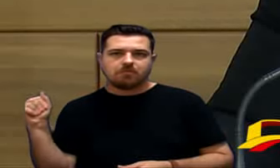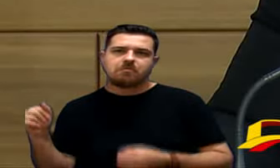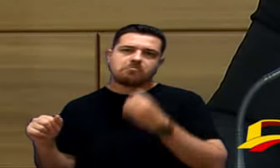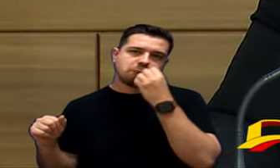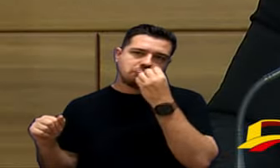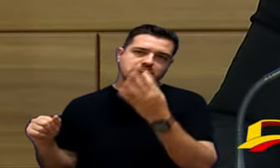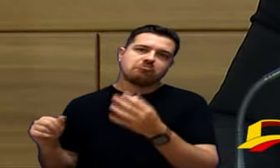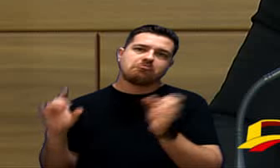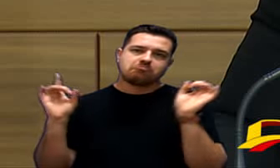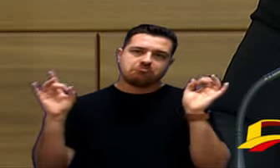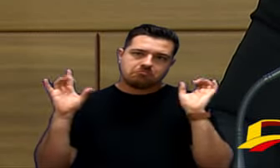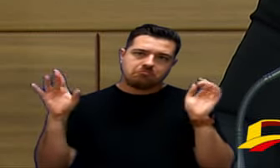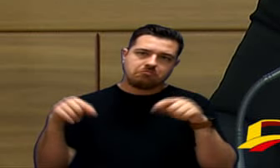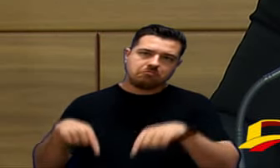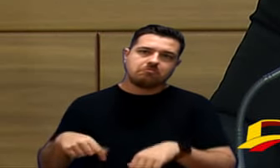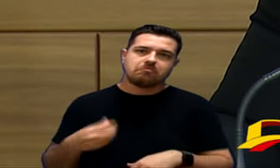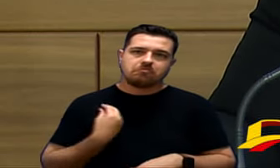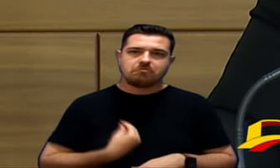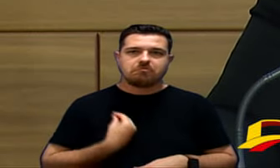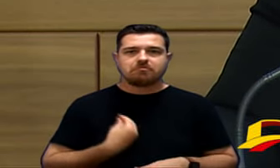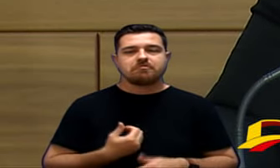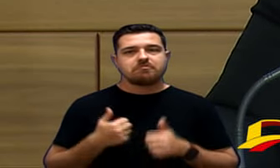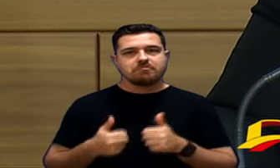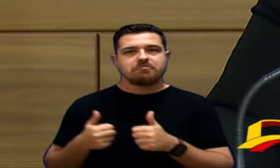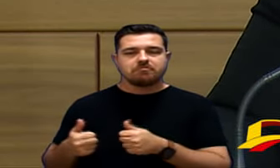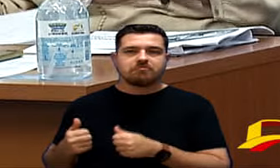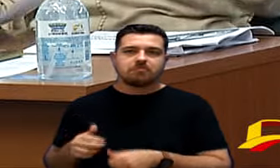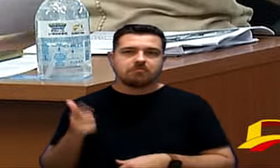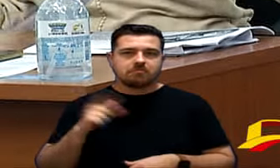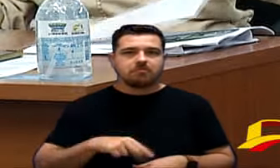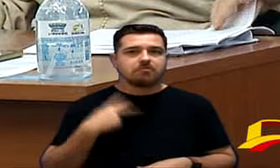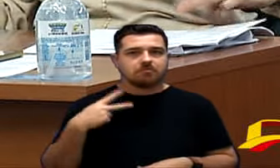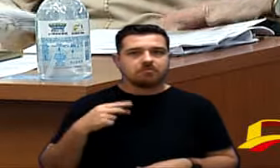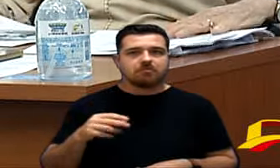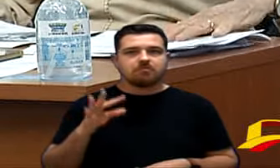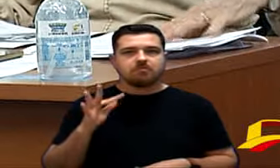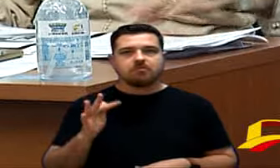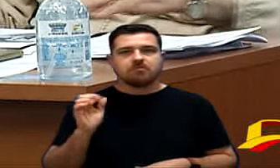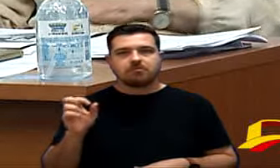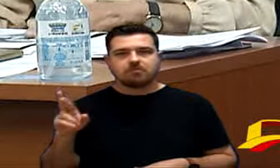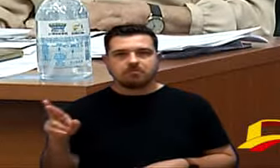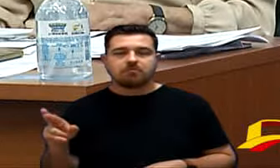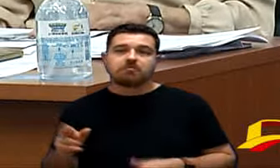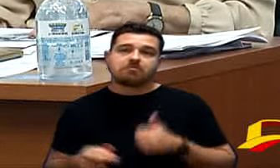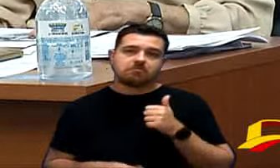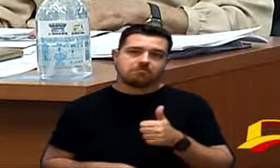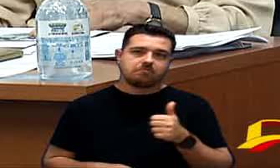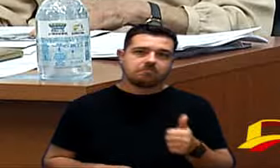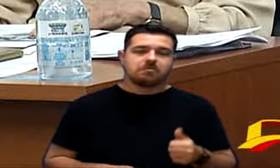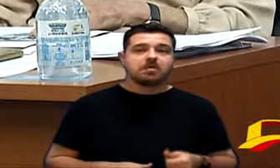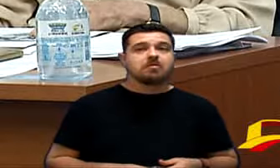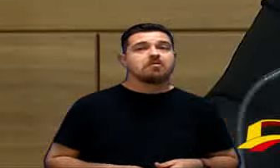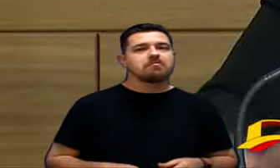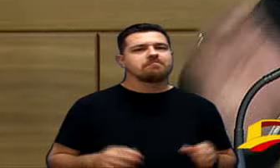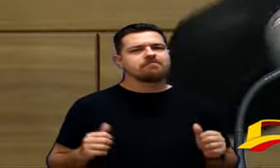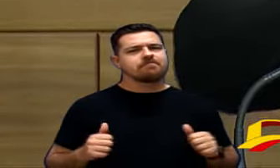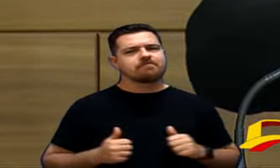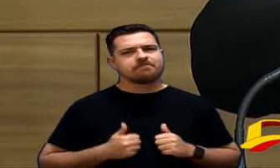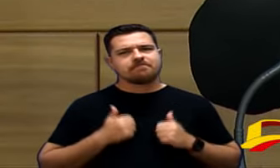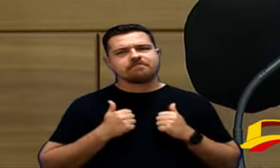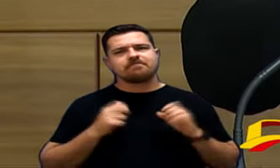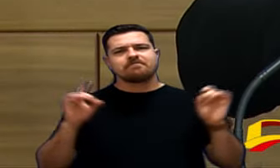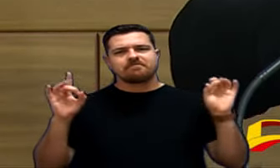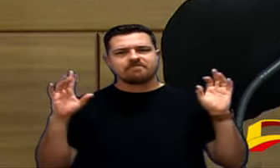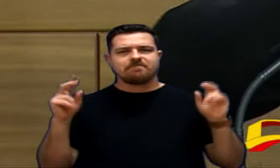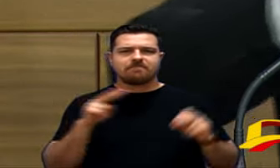dessa casa também Na pessoa aí da vereadora Fernanda Garcia e muito me orgulha de morar